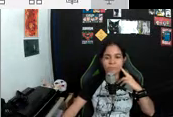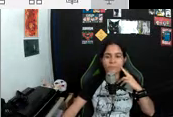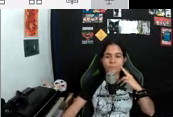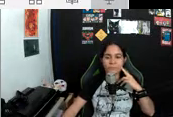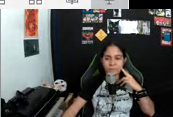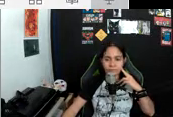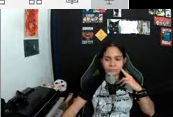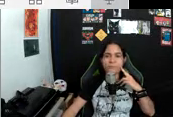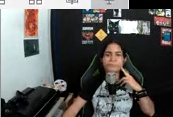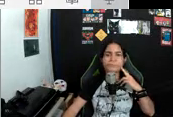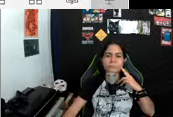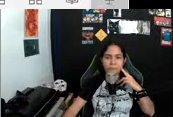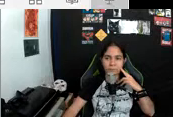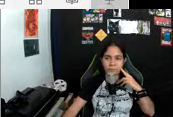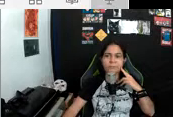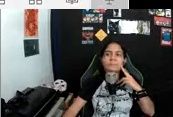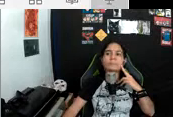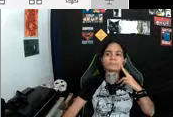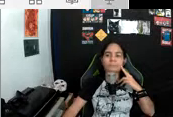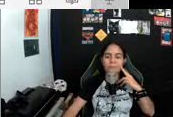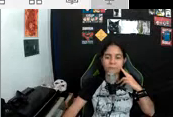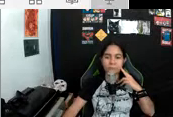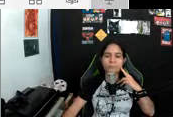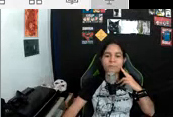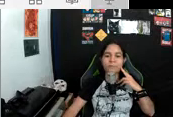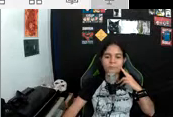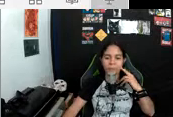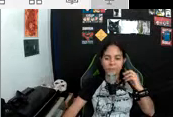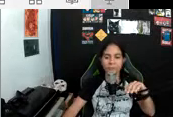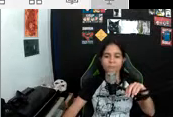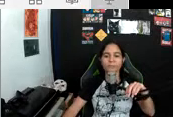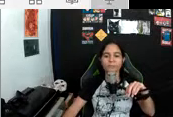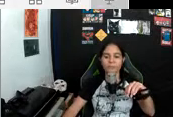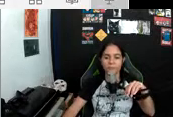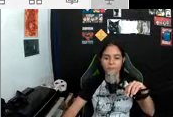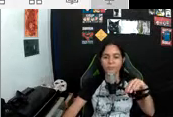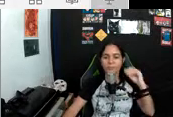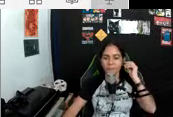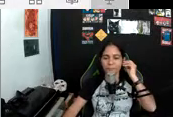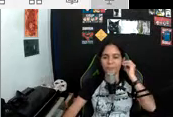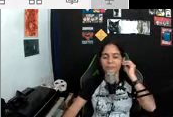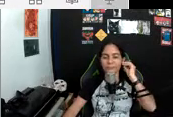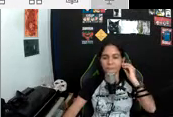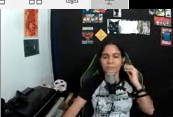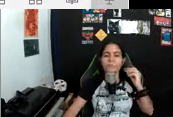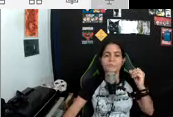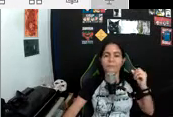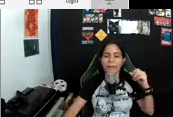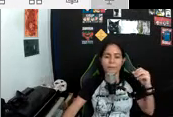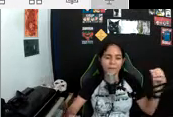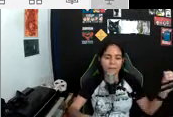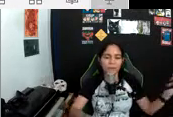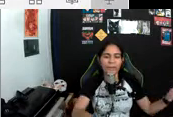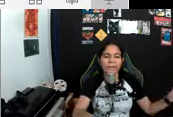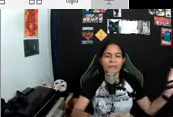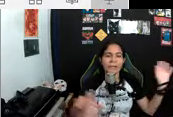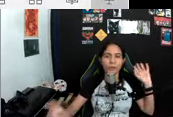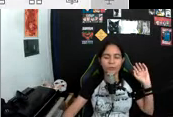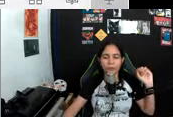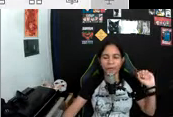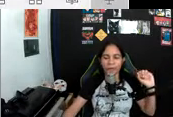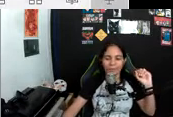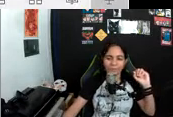com as doenças, com as queixas que o funcionário apresenta. Eu tive no médico porque eu estava com dor de cabeça. E você veio com